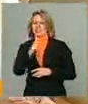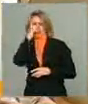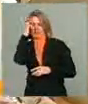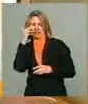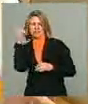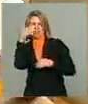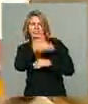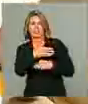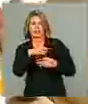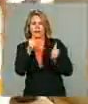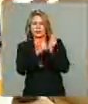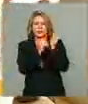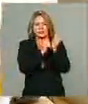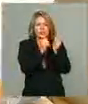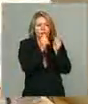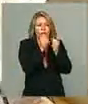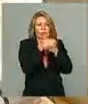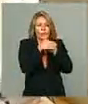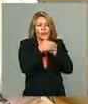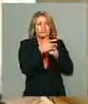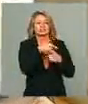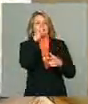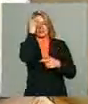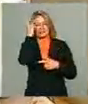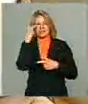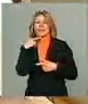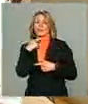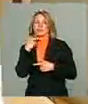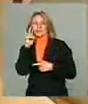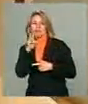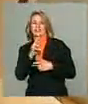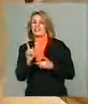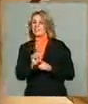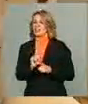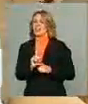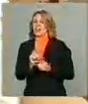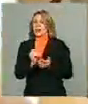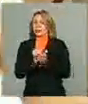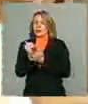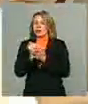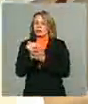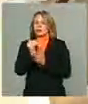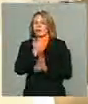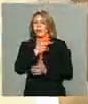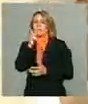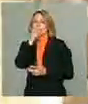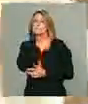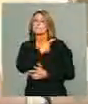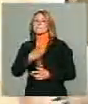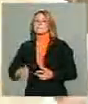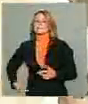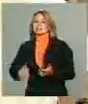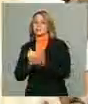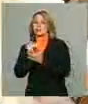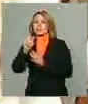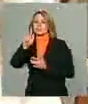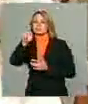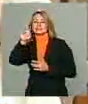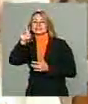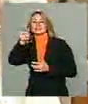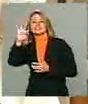escondidos ficavam se tapando para mostar né quando Getúlio V sourou como como